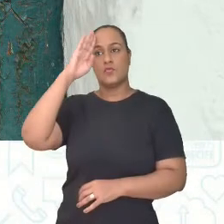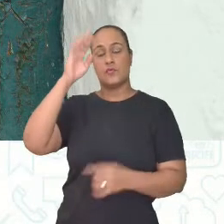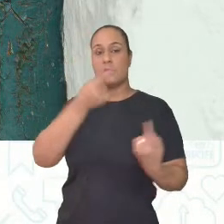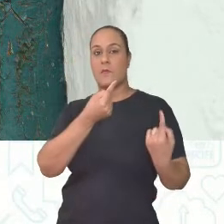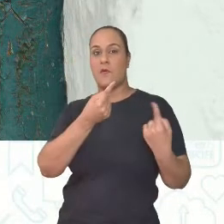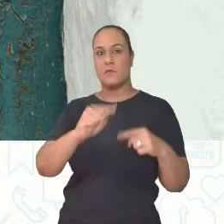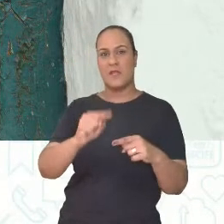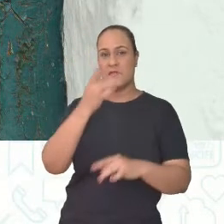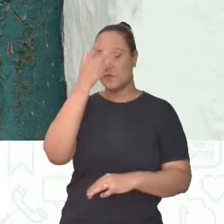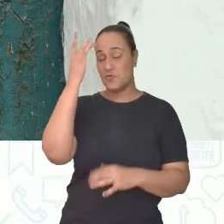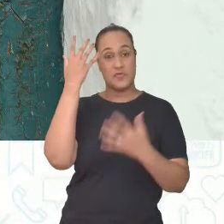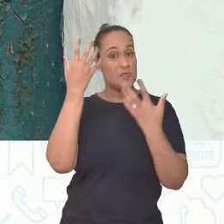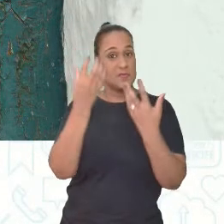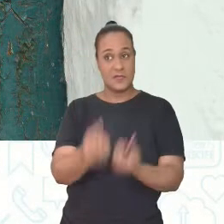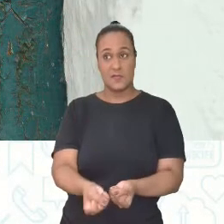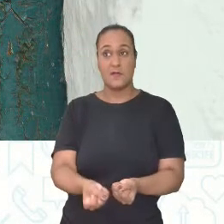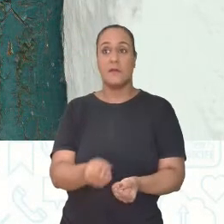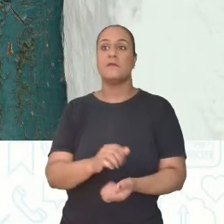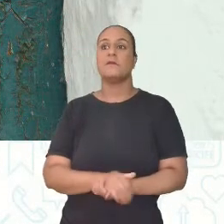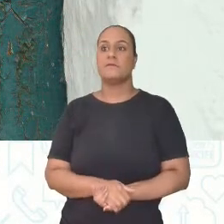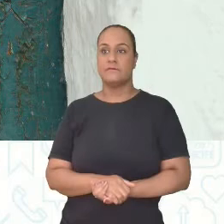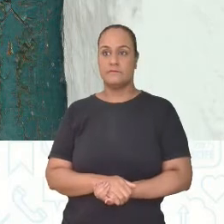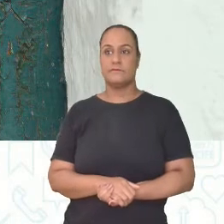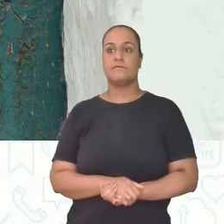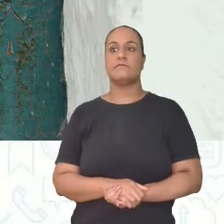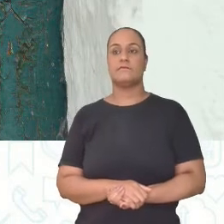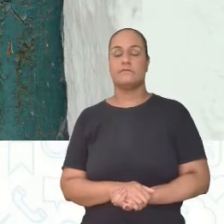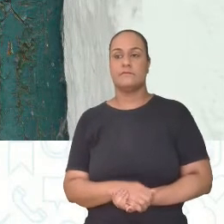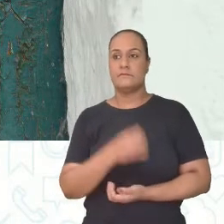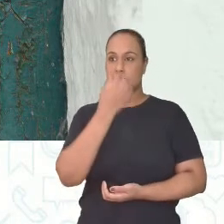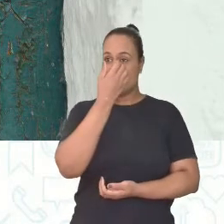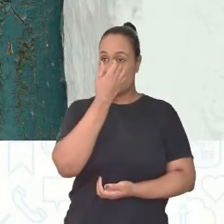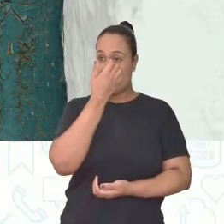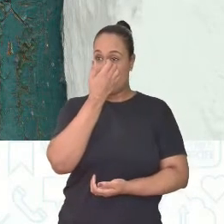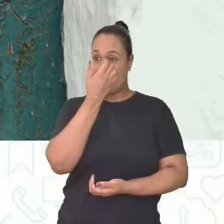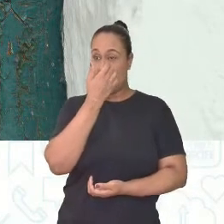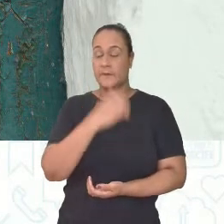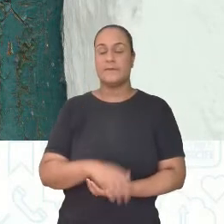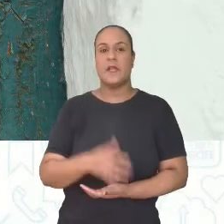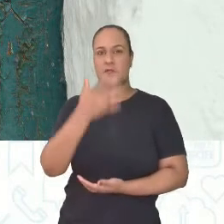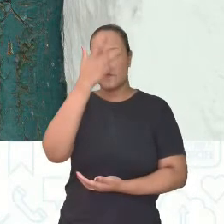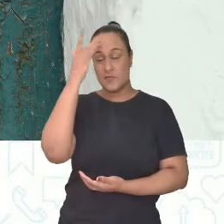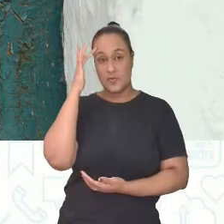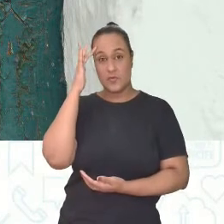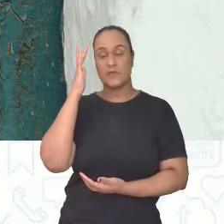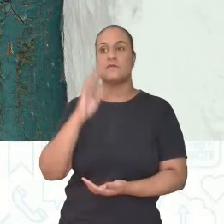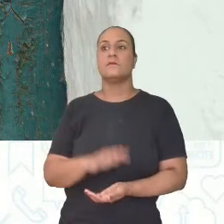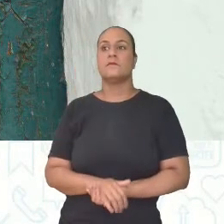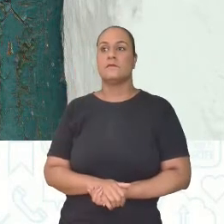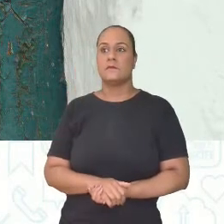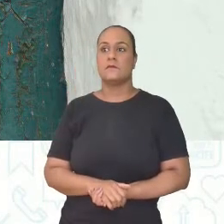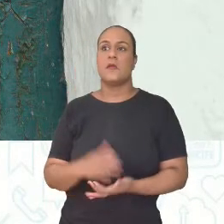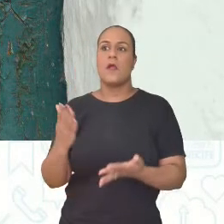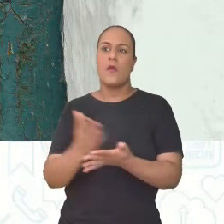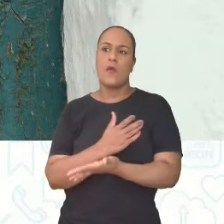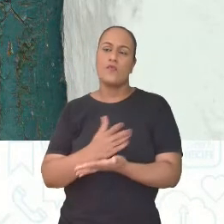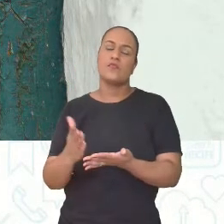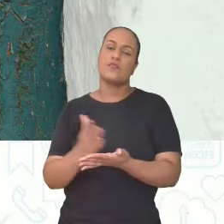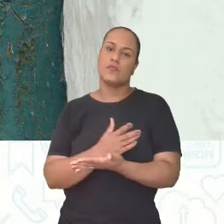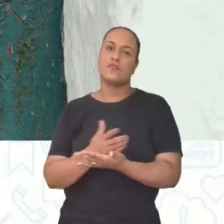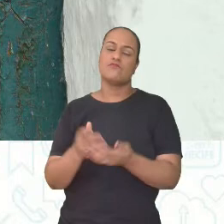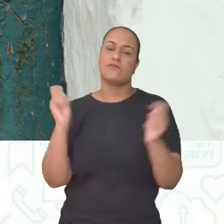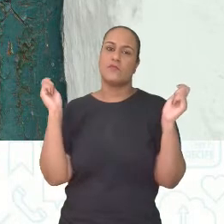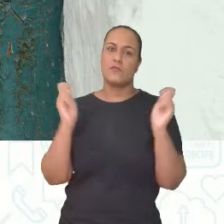né, e retomar a Recife. Os rebeldes foram cercados e derrotados, alguns conseguiram fugir